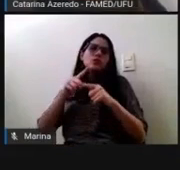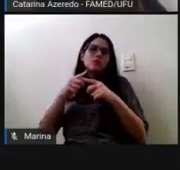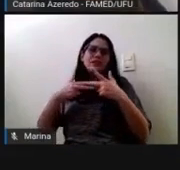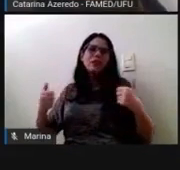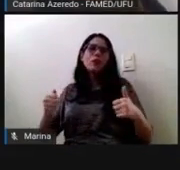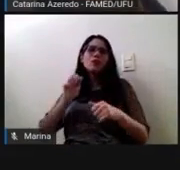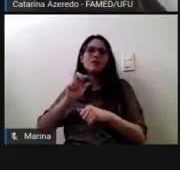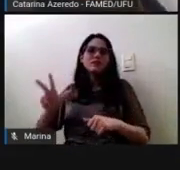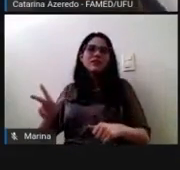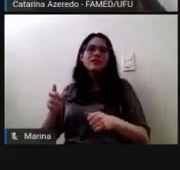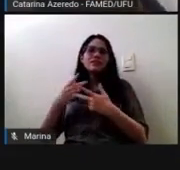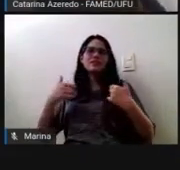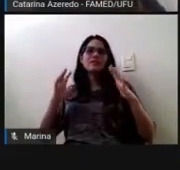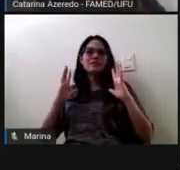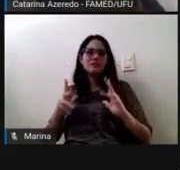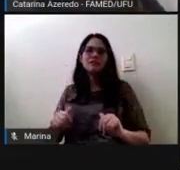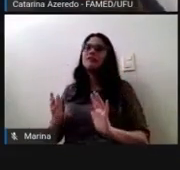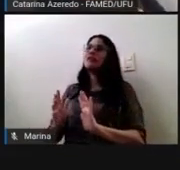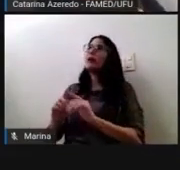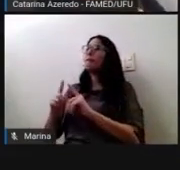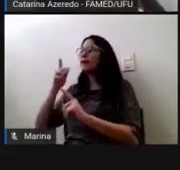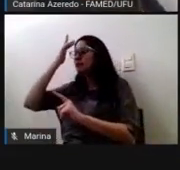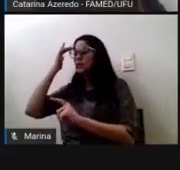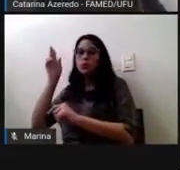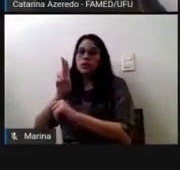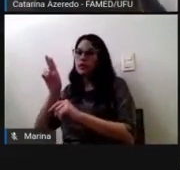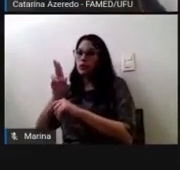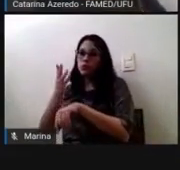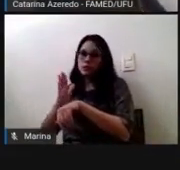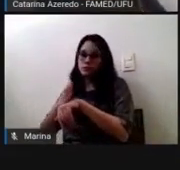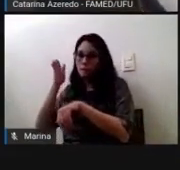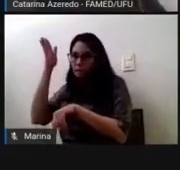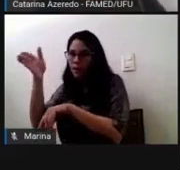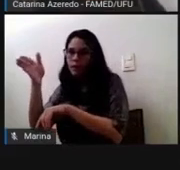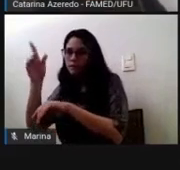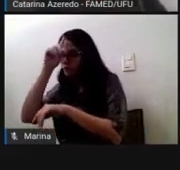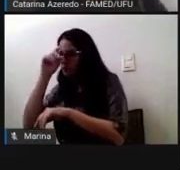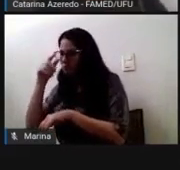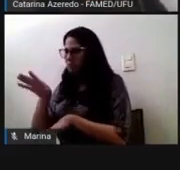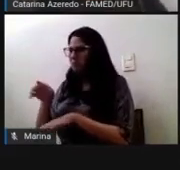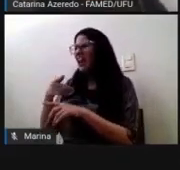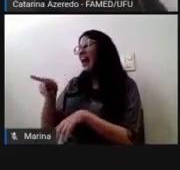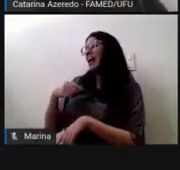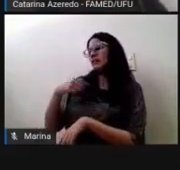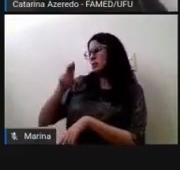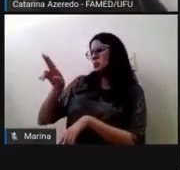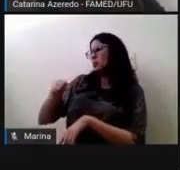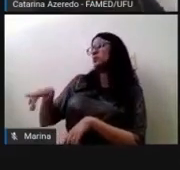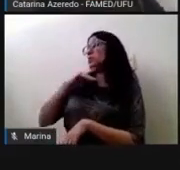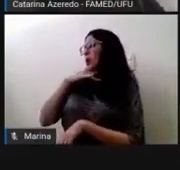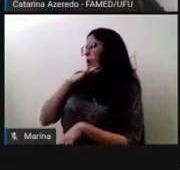da clientela do SUS em termos de assistência é que avalia mal, mas quem usa avalia bem. E nós temos